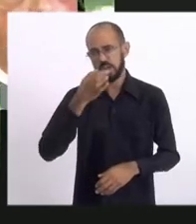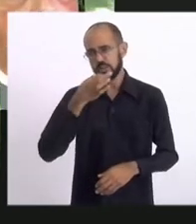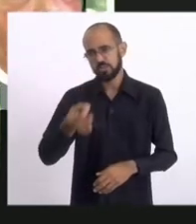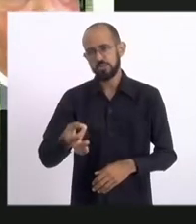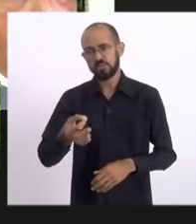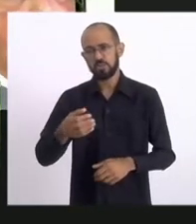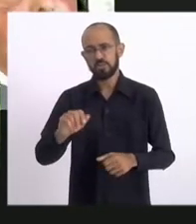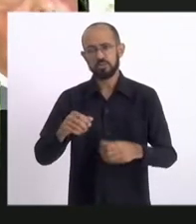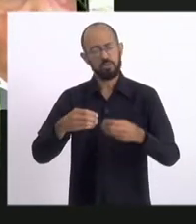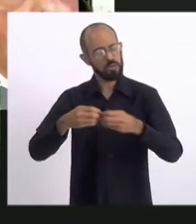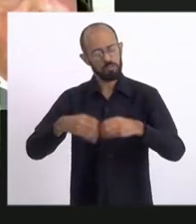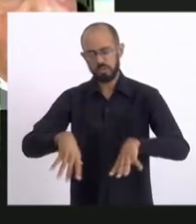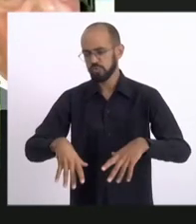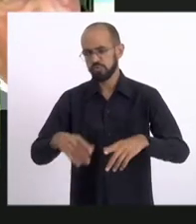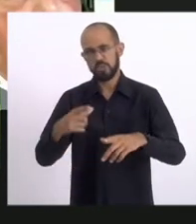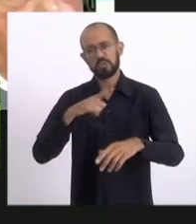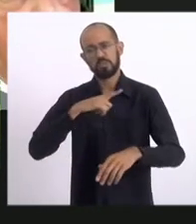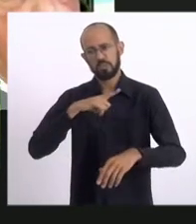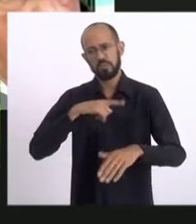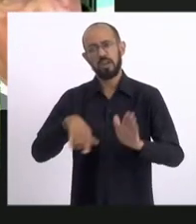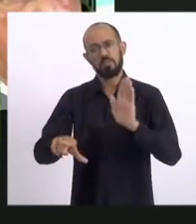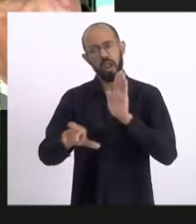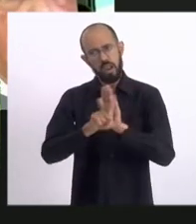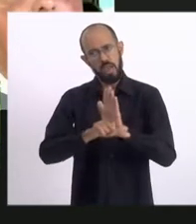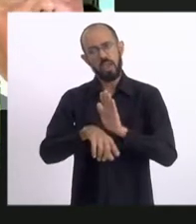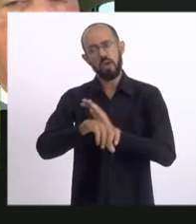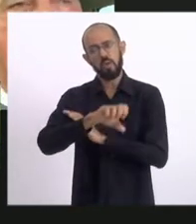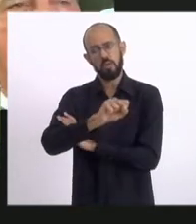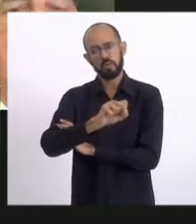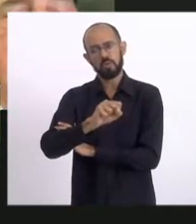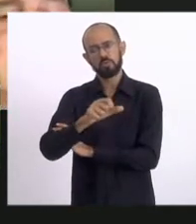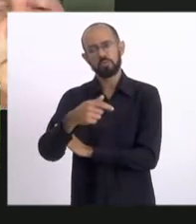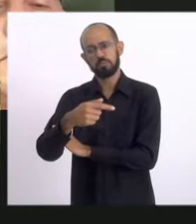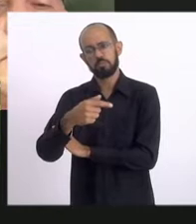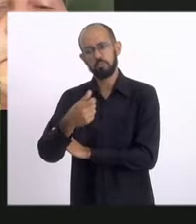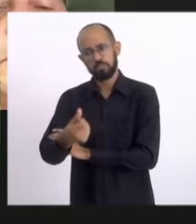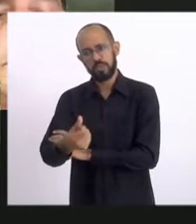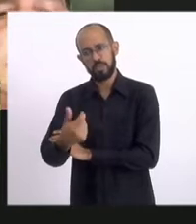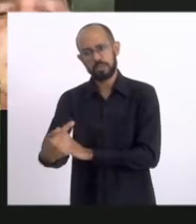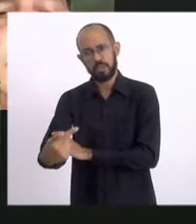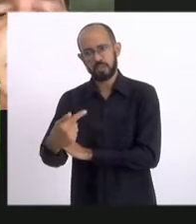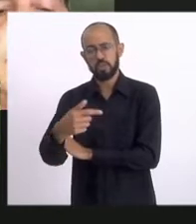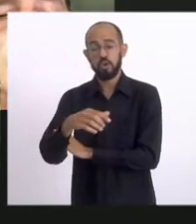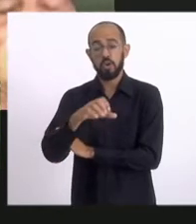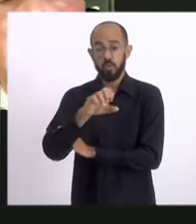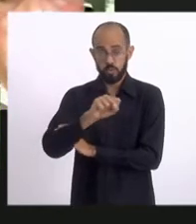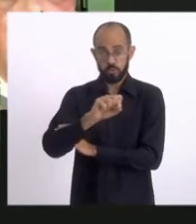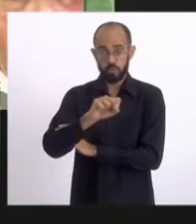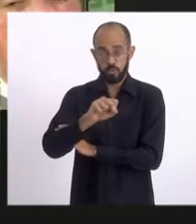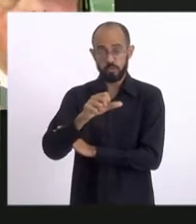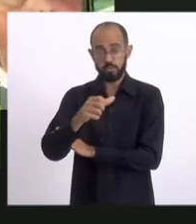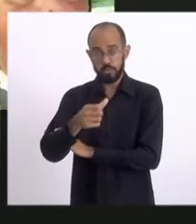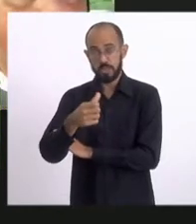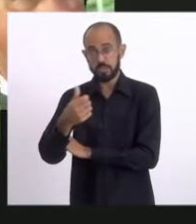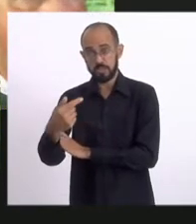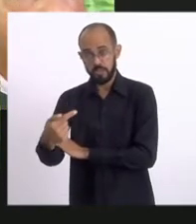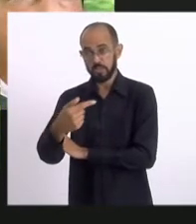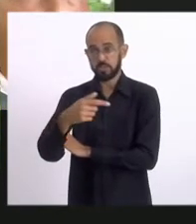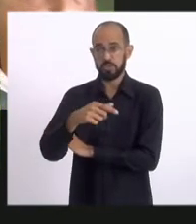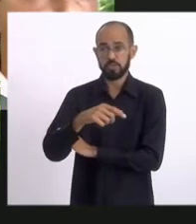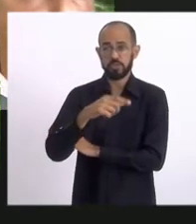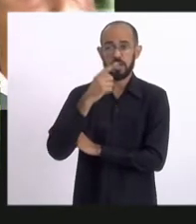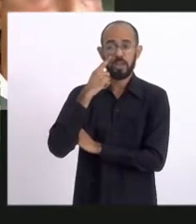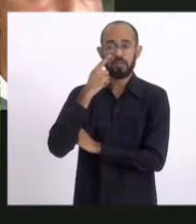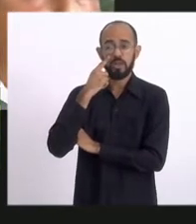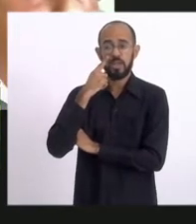a prejudicabilidade, porque tem exatamente a 8867. Agora, eu também não sei, eu estou vendo aqui com a assessoria, se é do